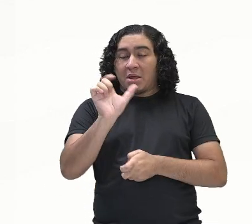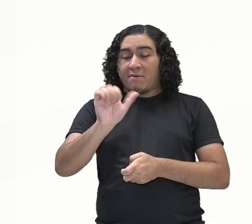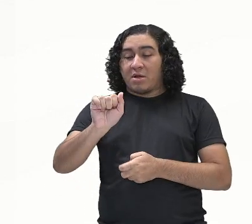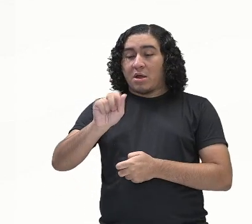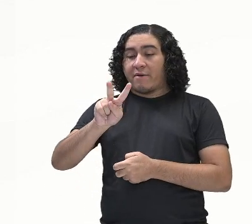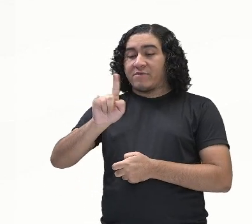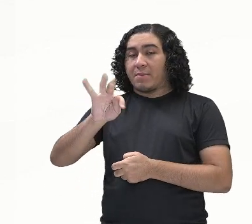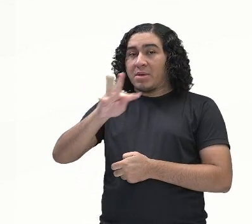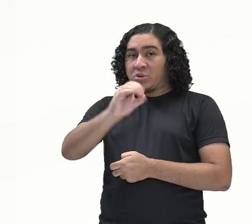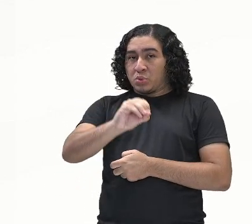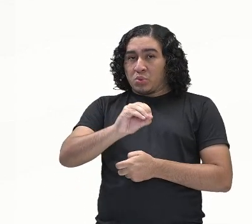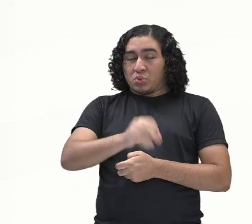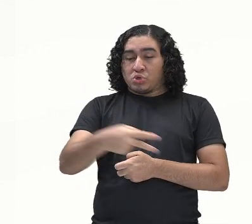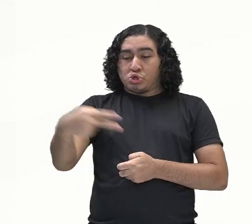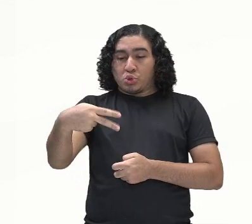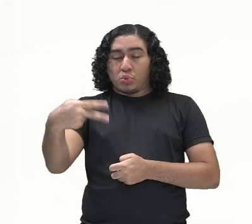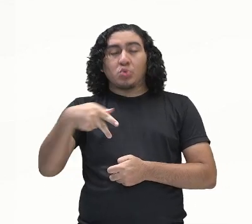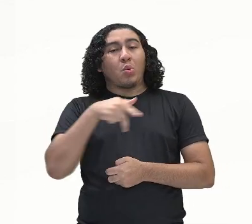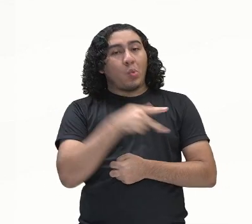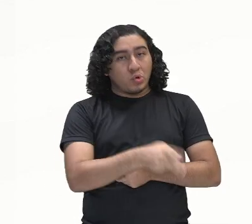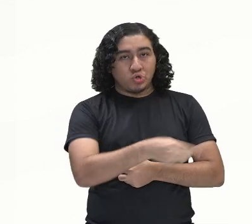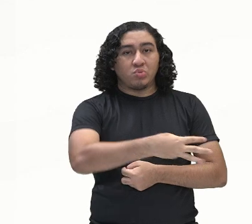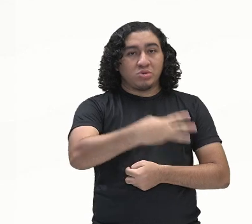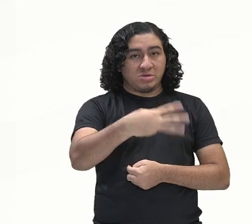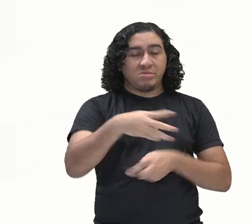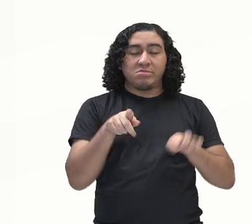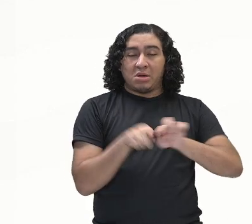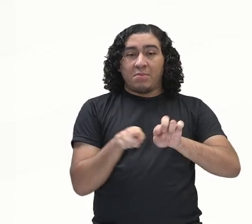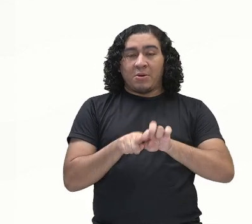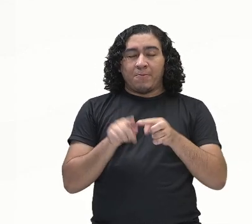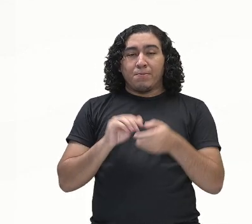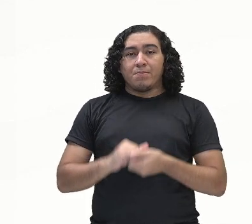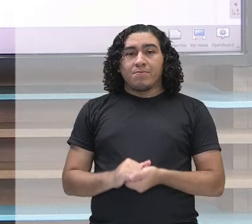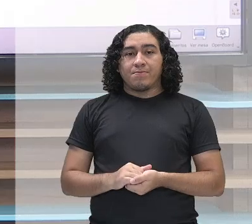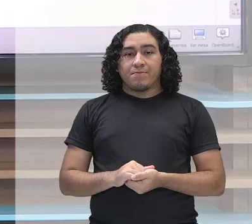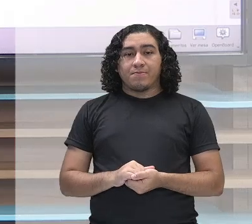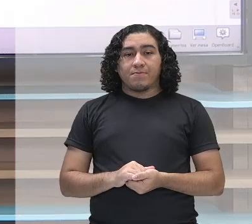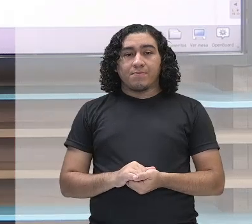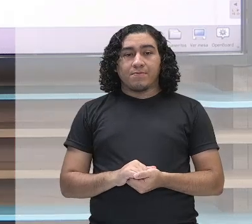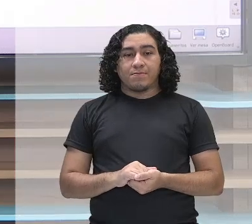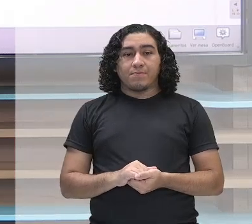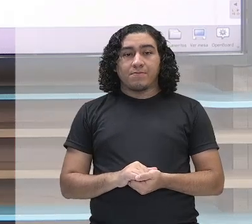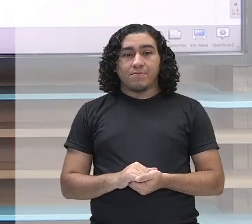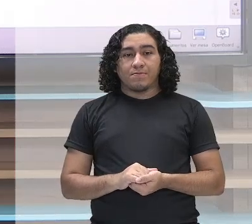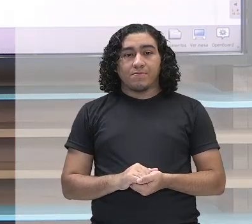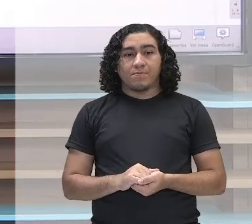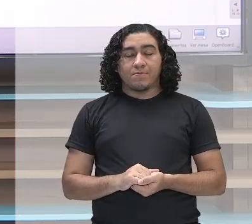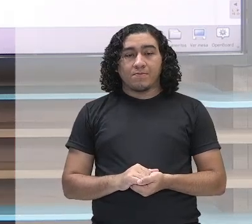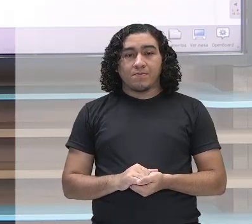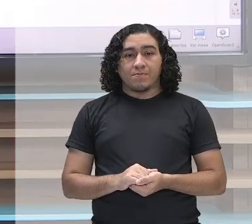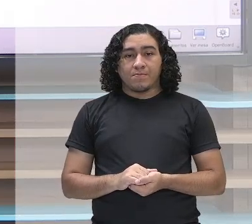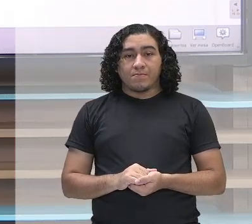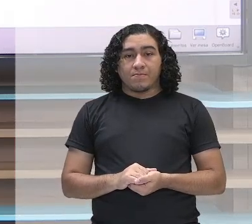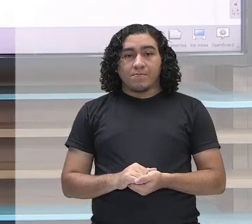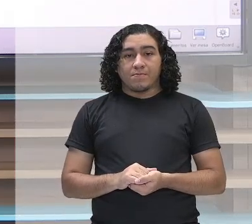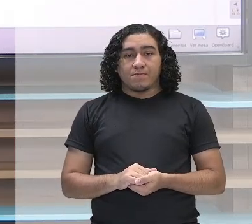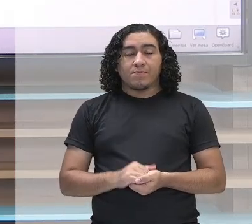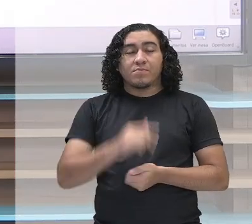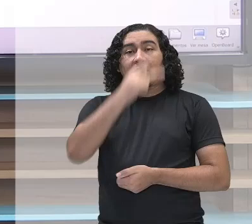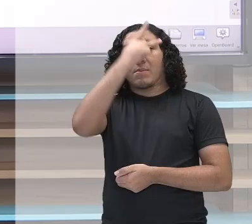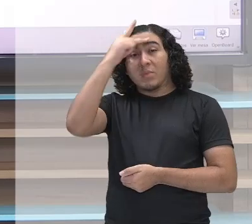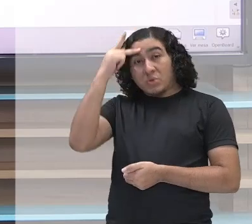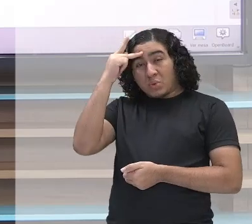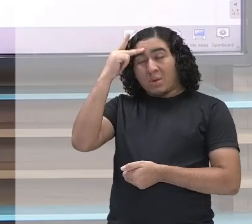segundo período e persistindo aí no terceiro período do aviamento, né, no qual aquela pessoa ela